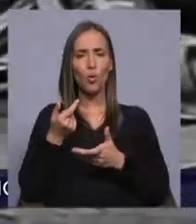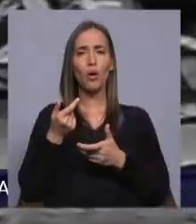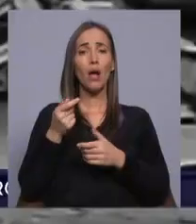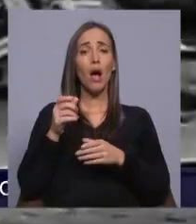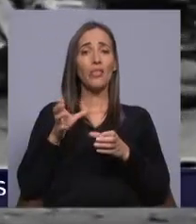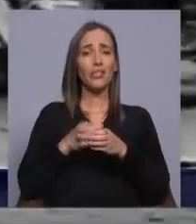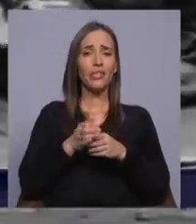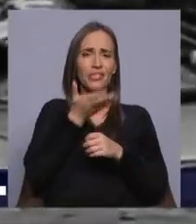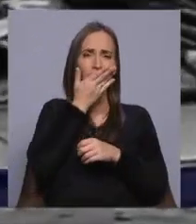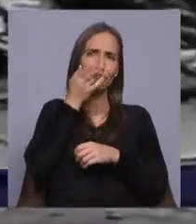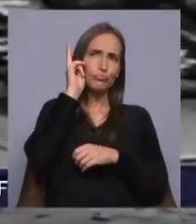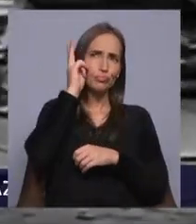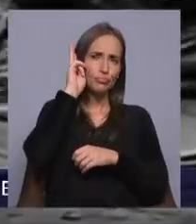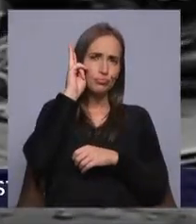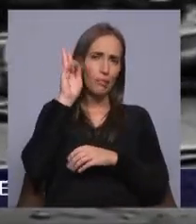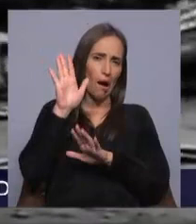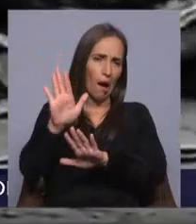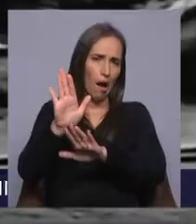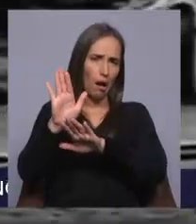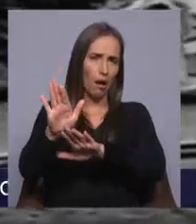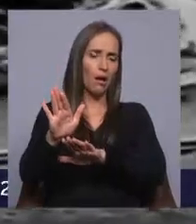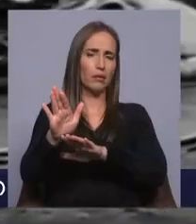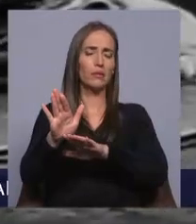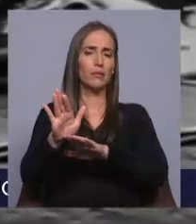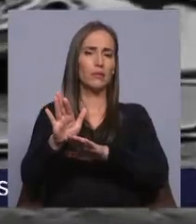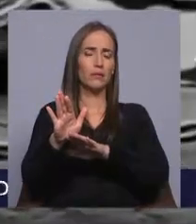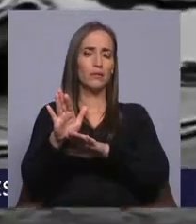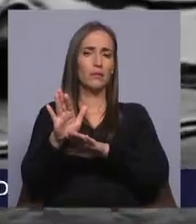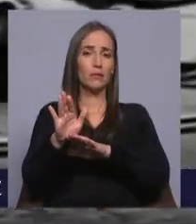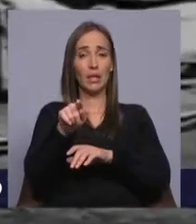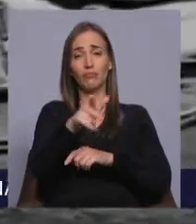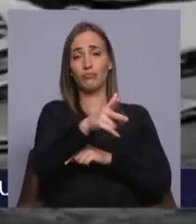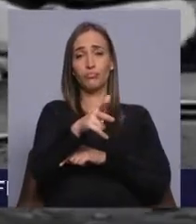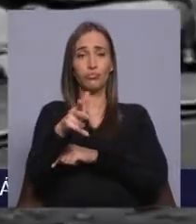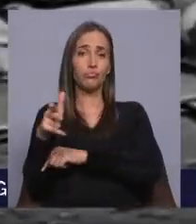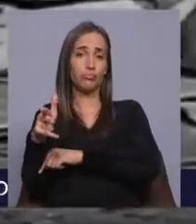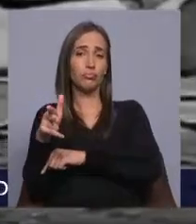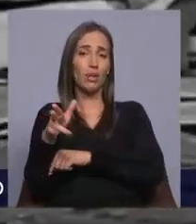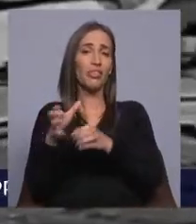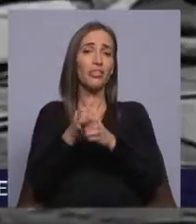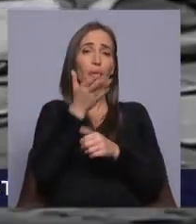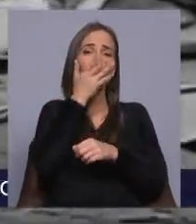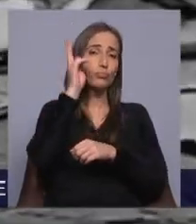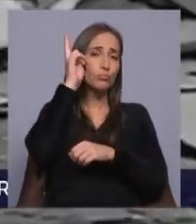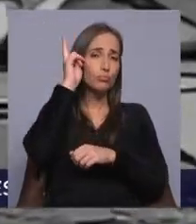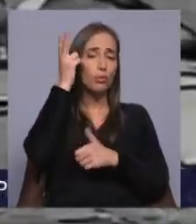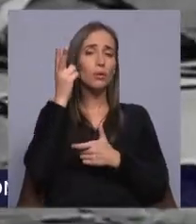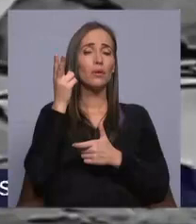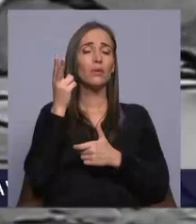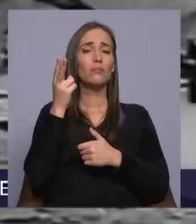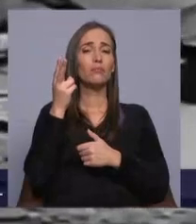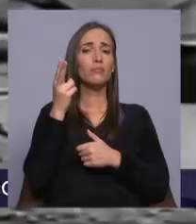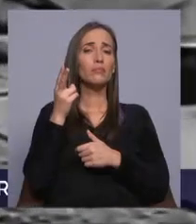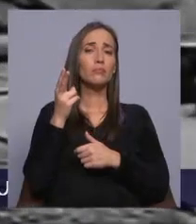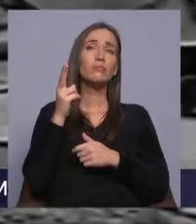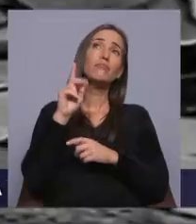vivia, a cultura que lá vivia, são imagens dessa tribo, não era propriamente conhecida por fazer registros